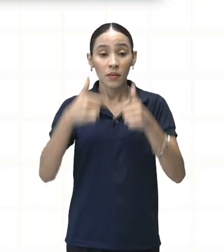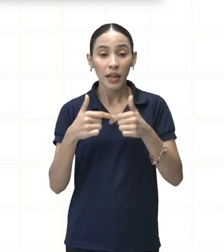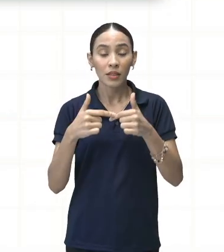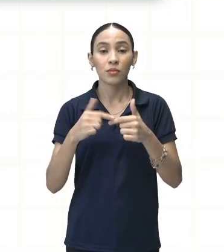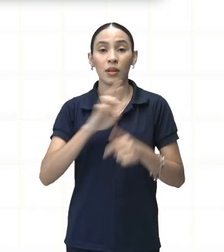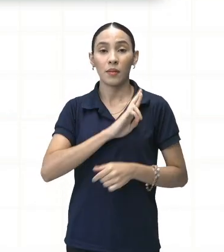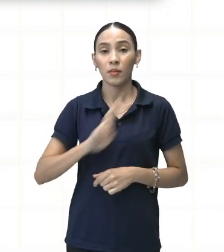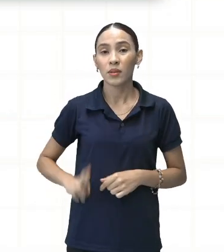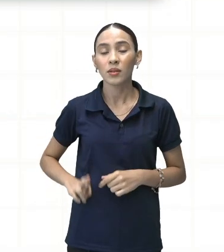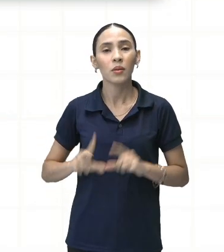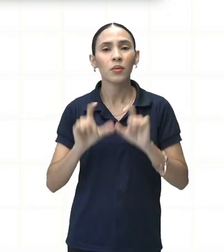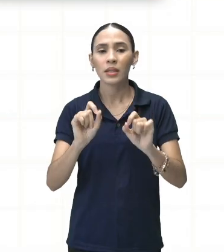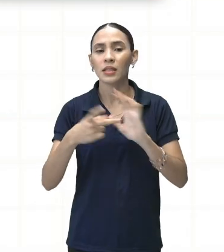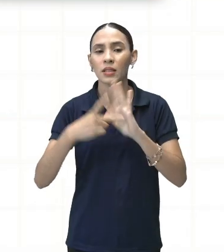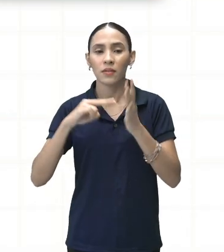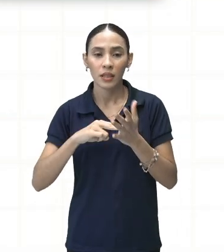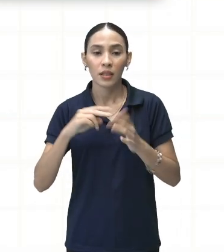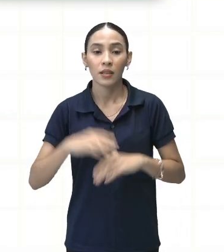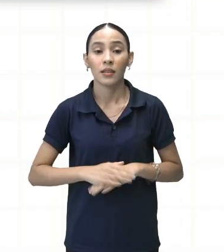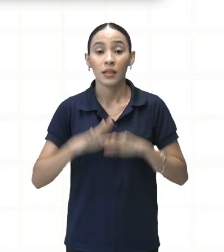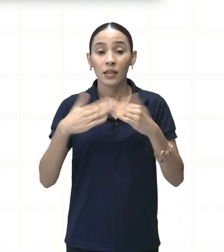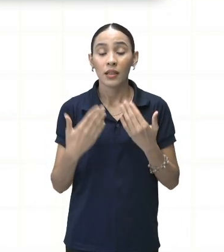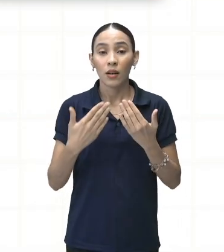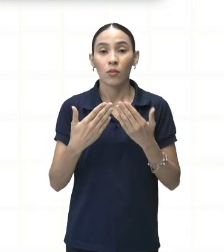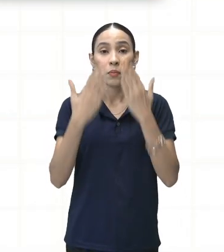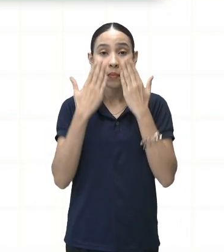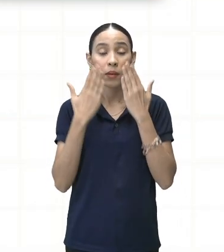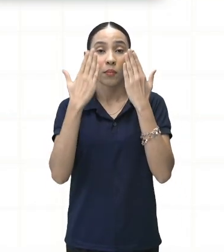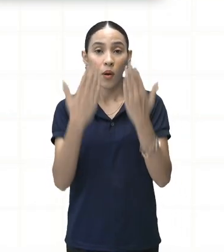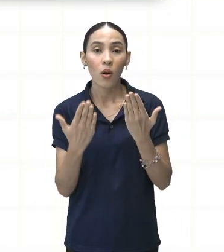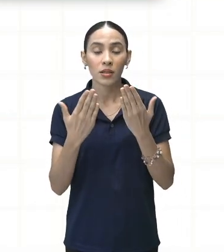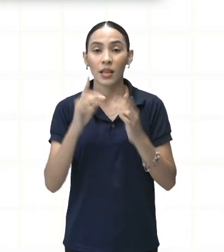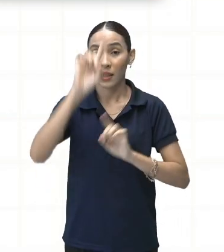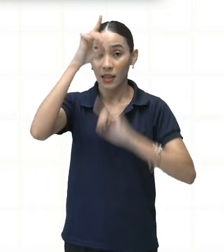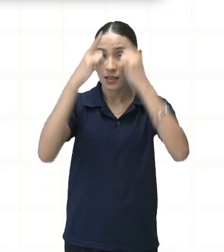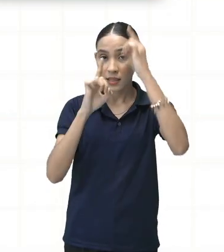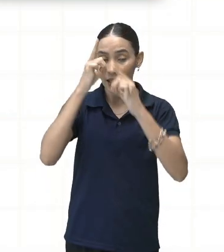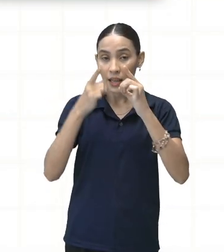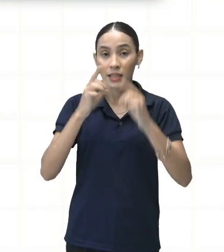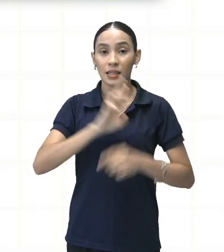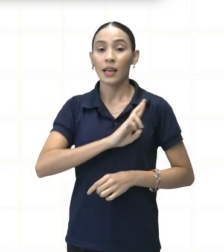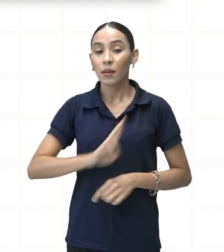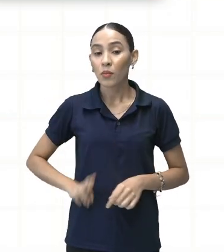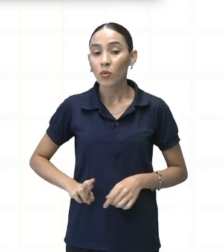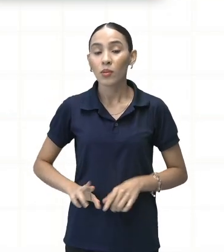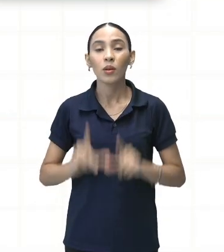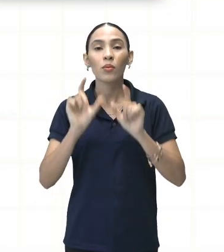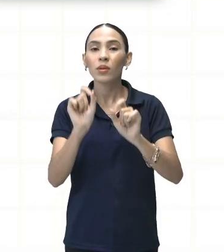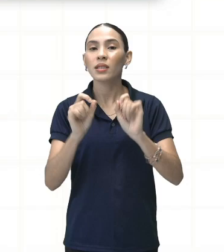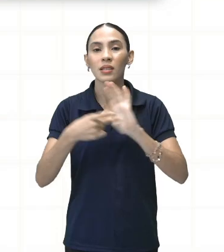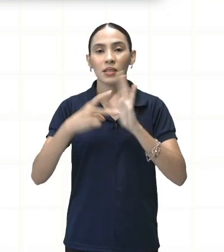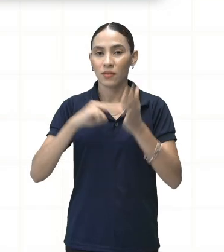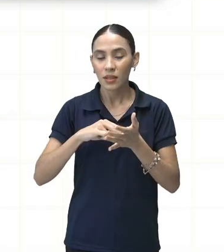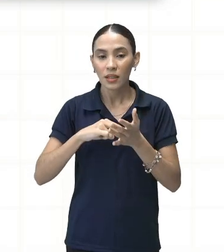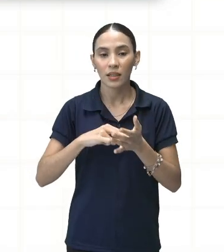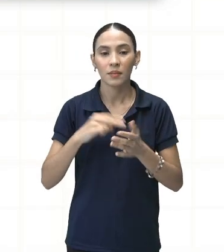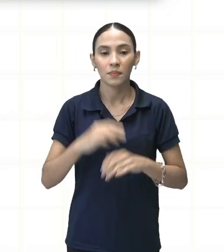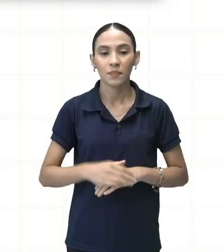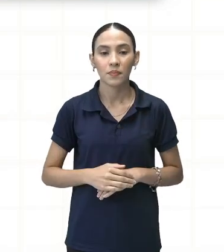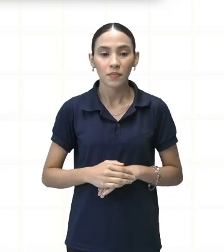que seria esse manifesto? Uma exposição das ideias republicanas. O que seria